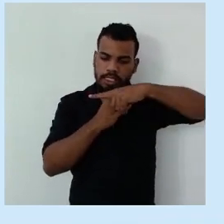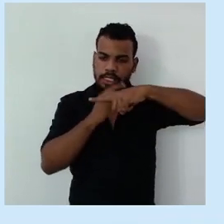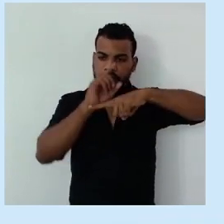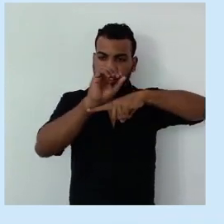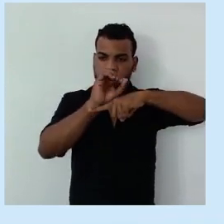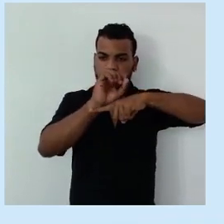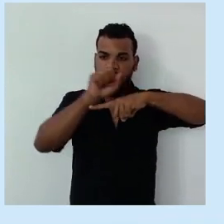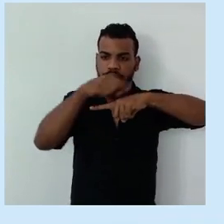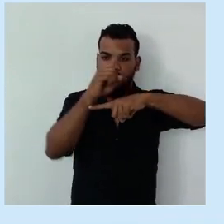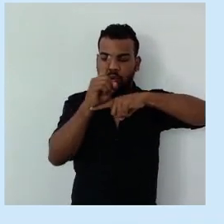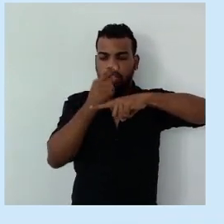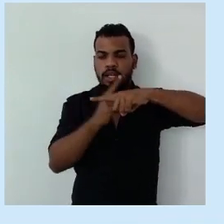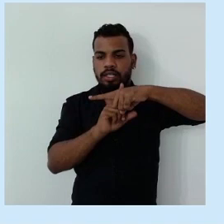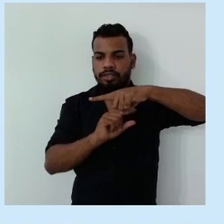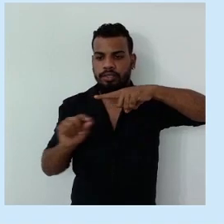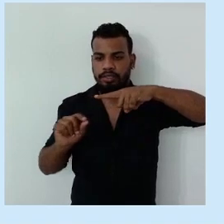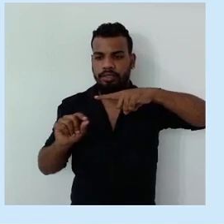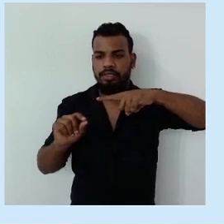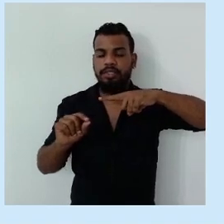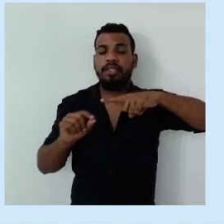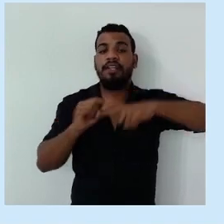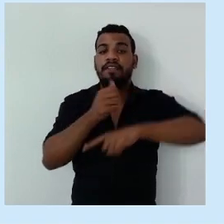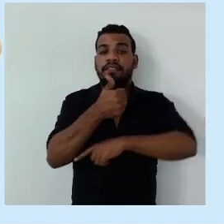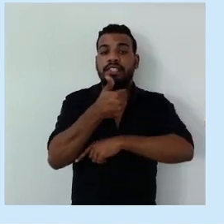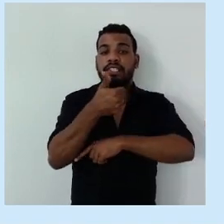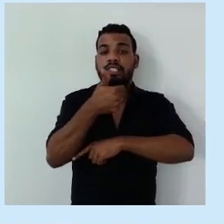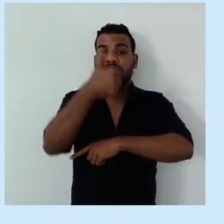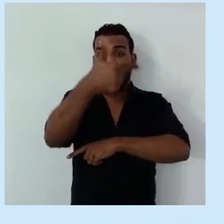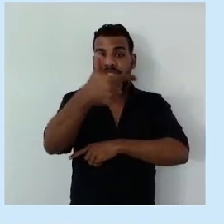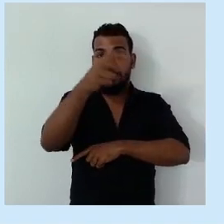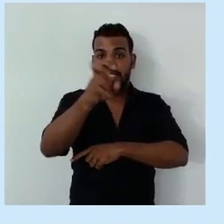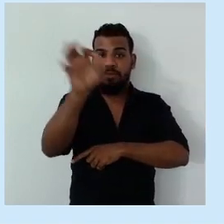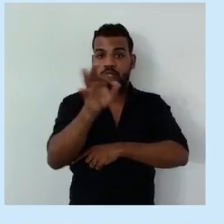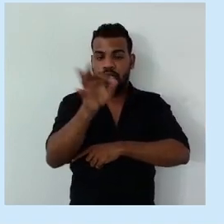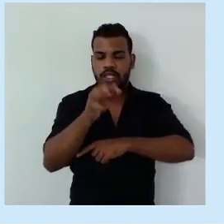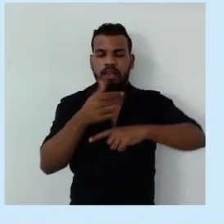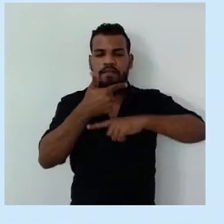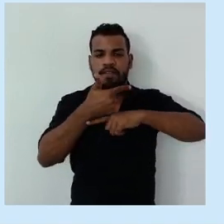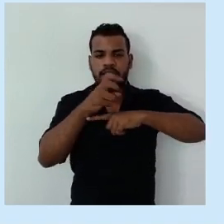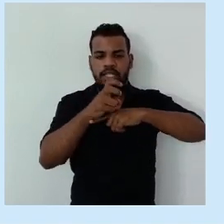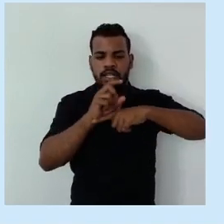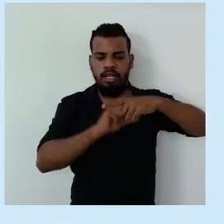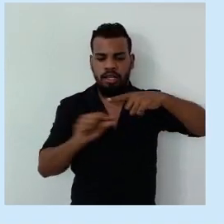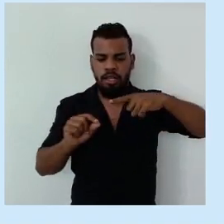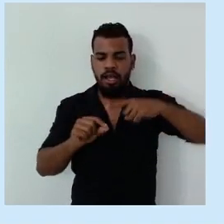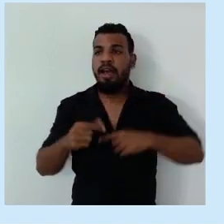100. 25%, 25 sobre 100.